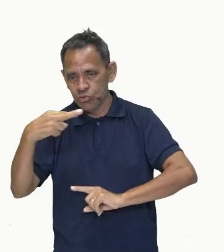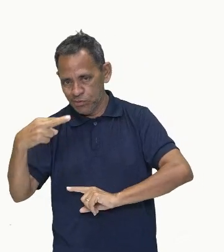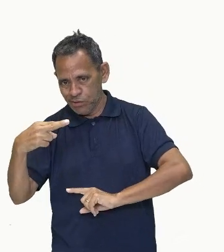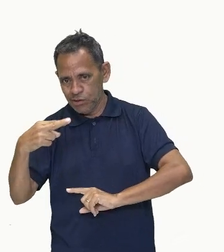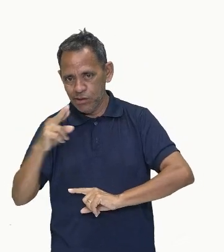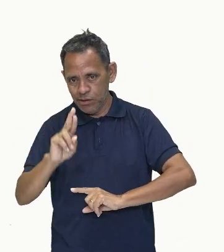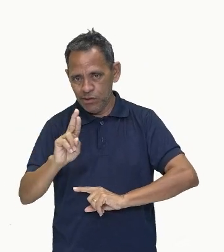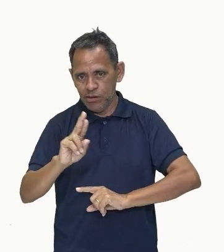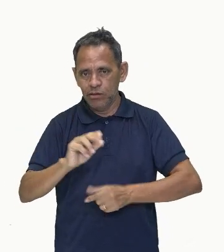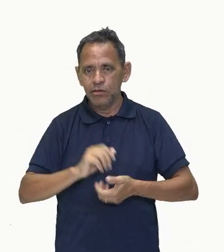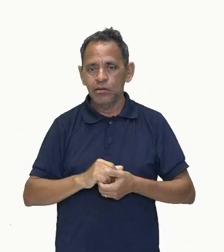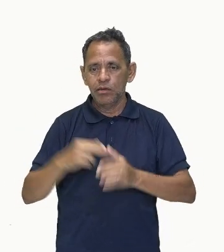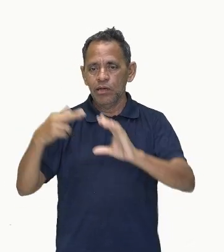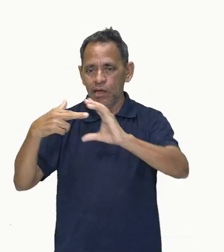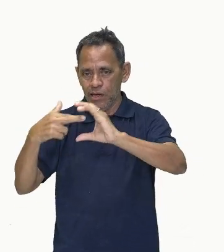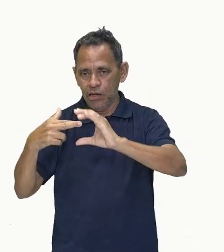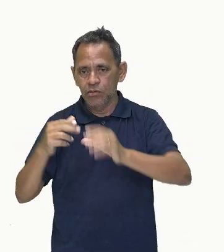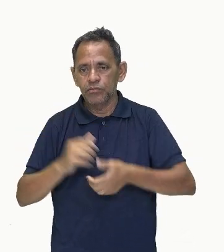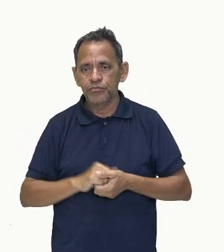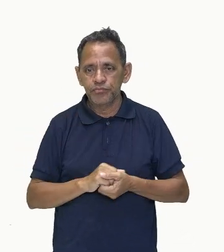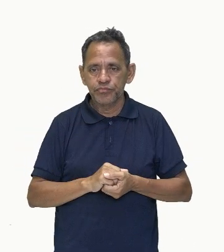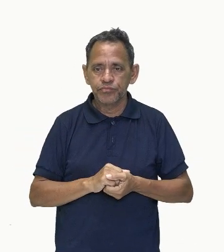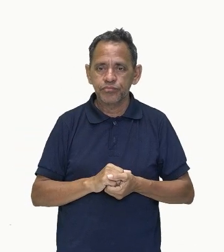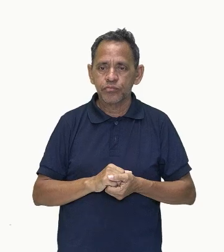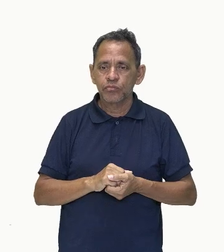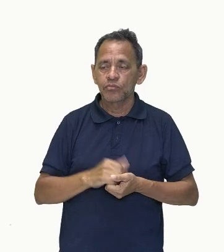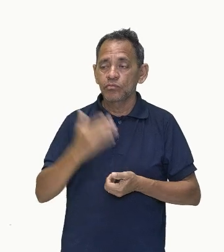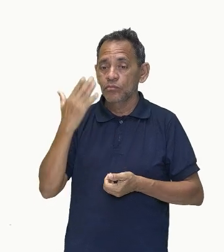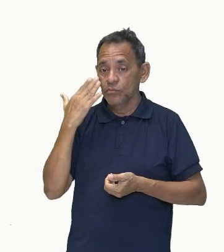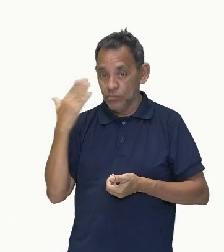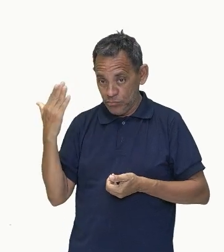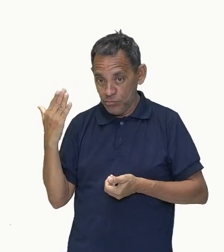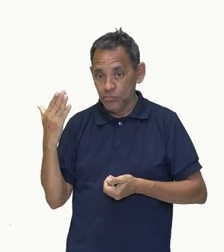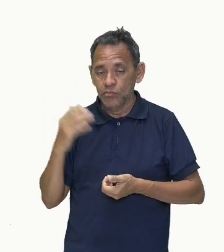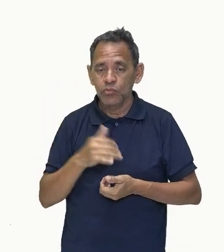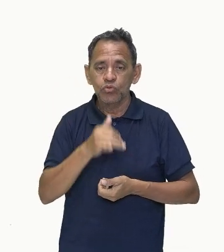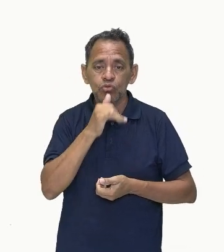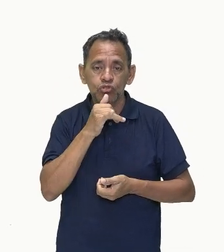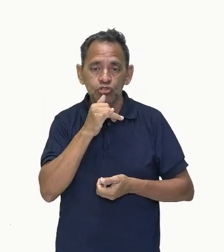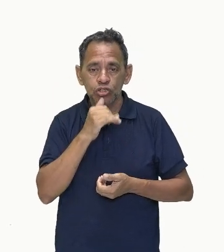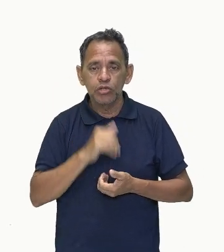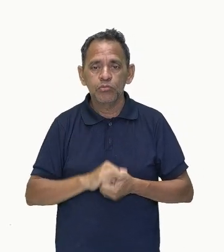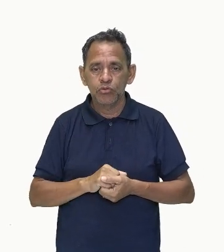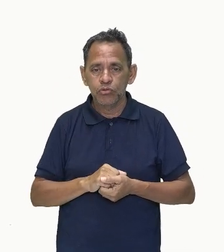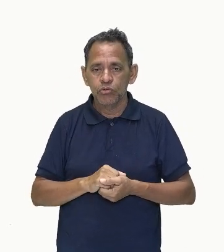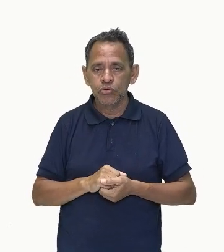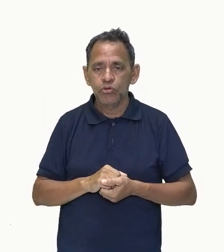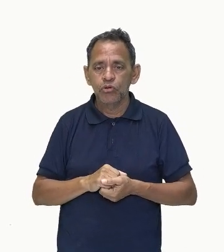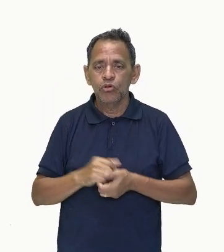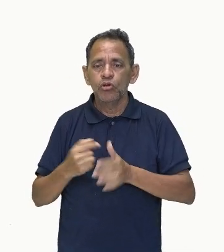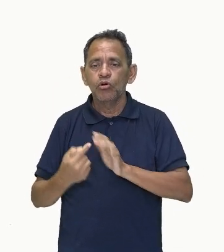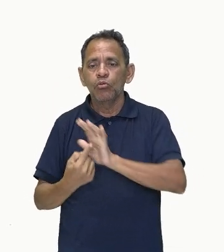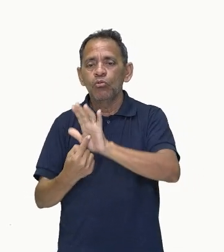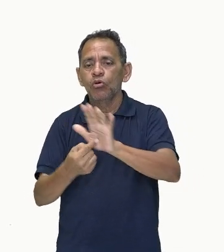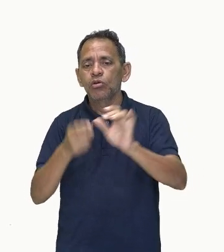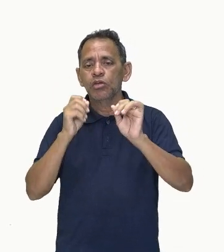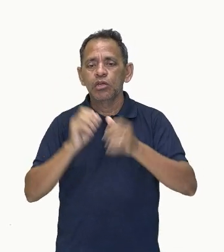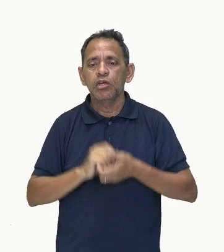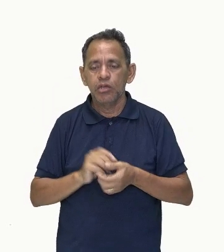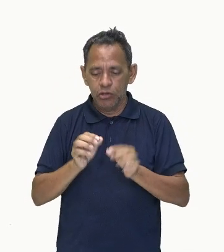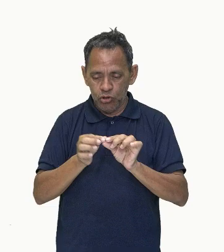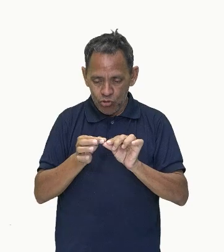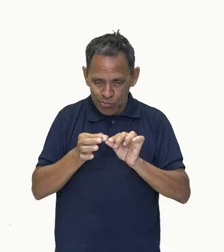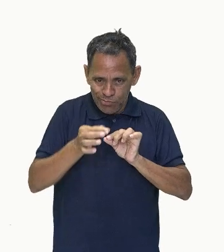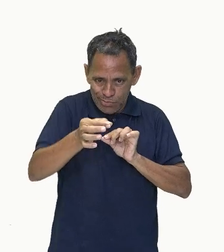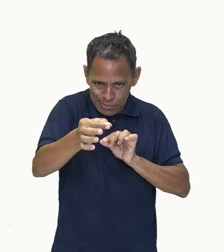tranquilo. Como no problema aí em questão, ele diz que o comprimento de uma circunferência de raio,